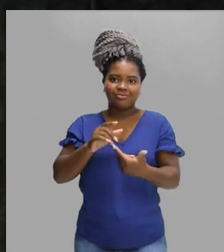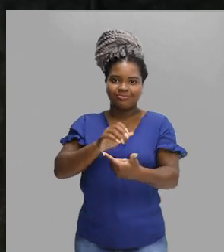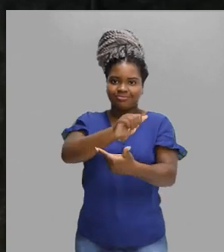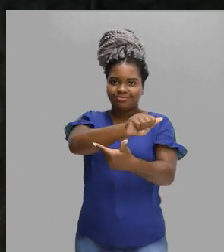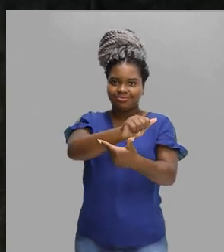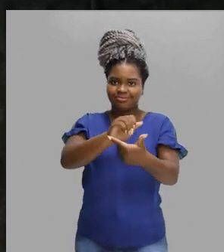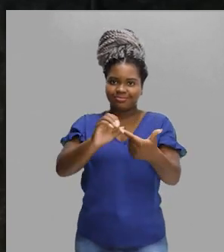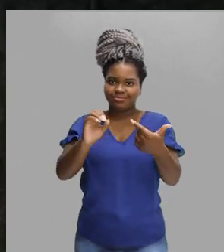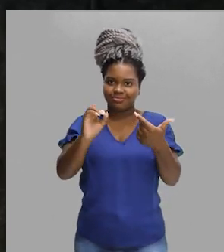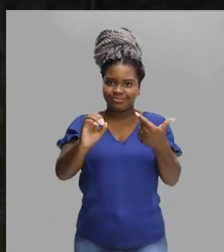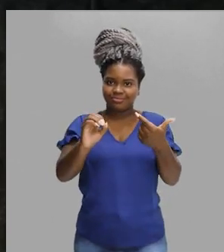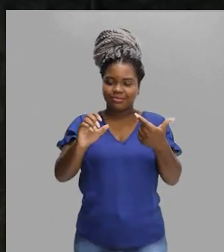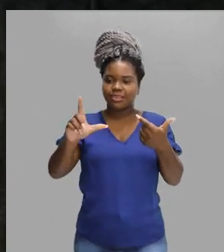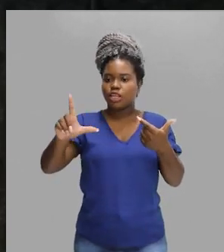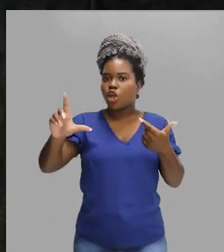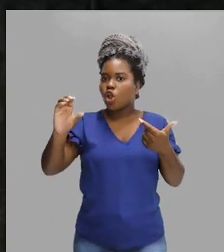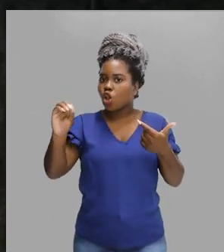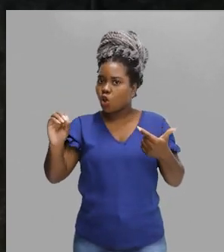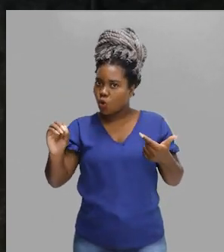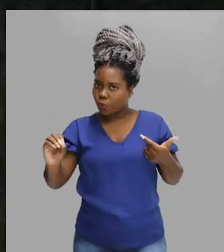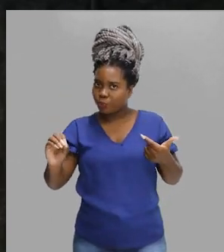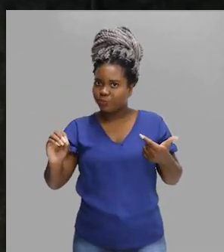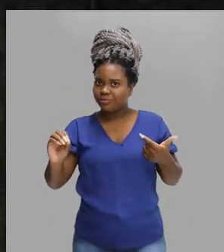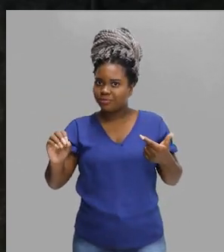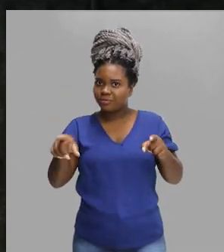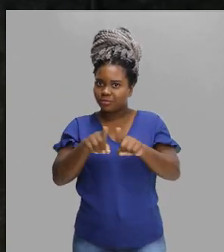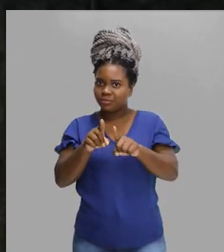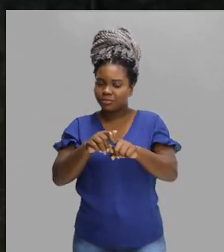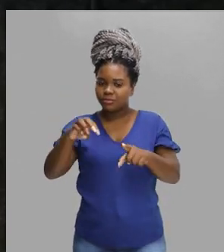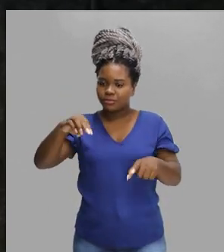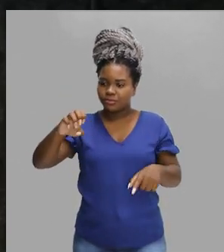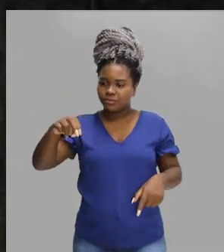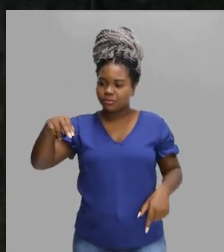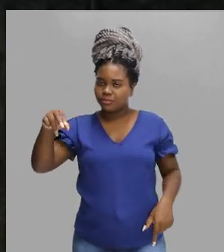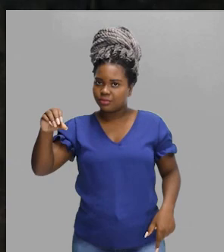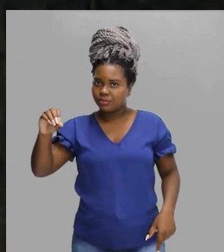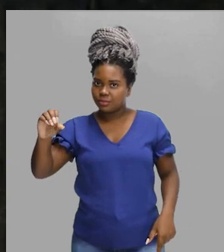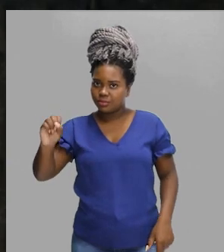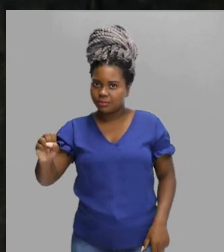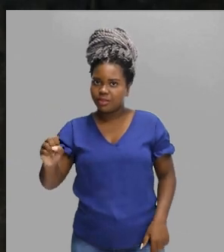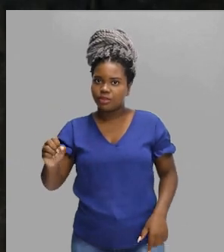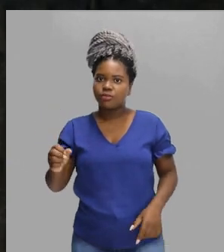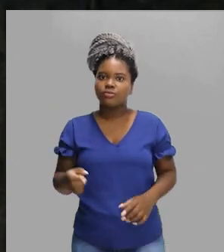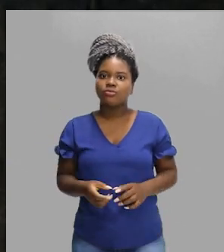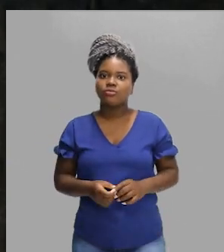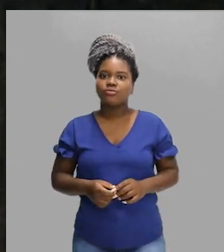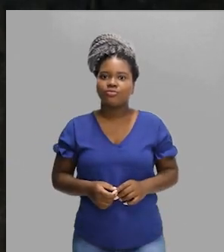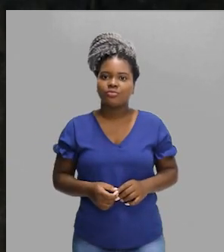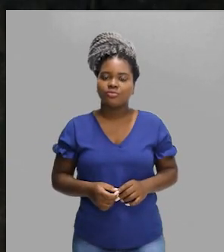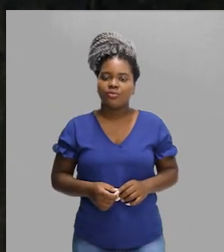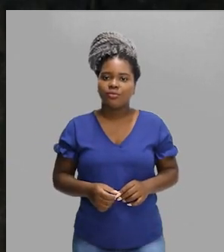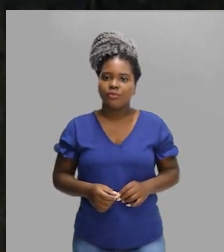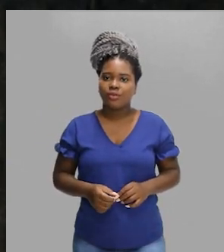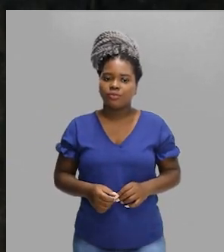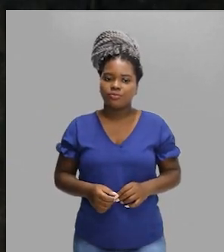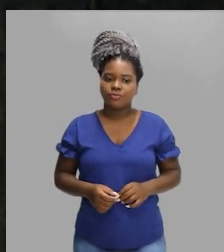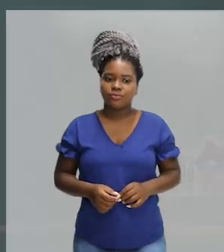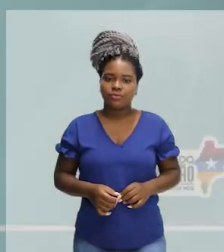lo e a partícula menos antes do meu adjetivo. Entenderam?